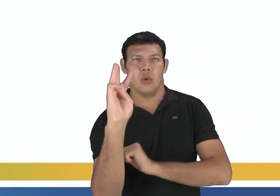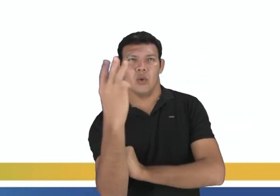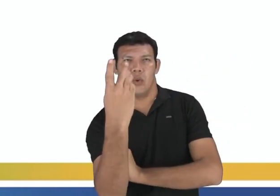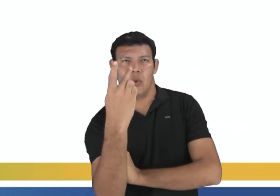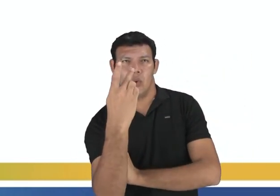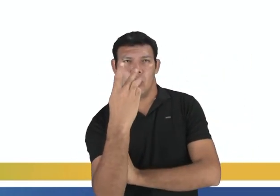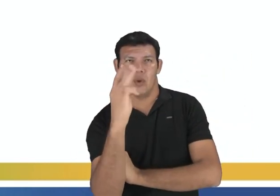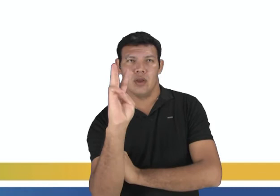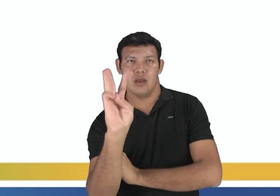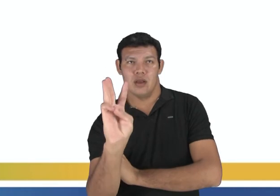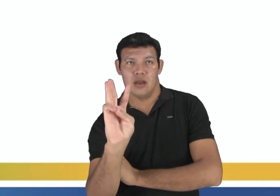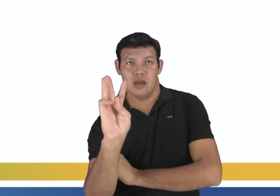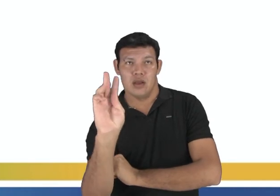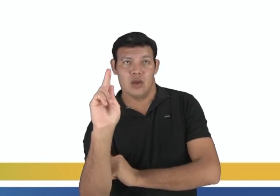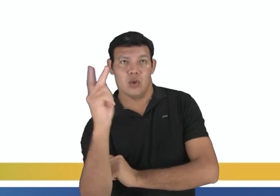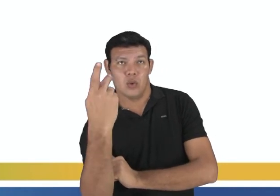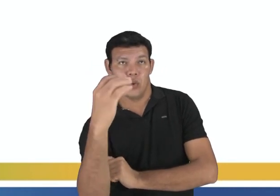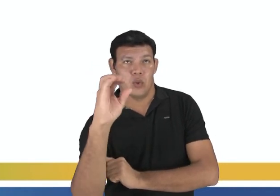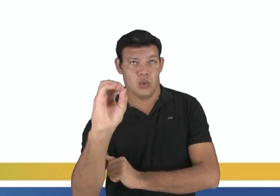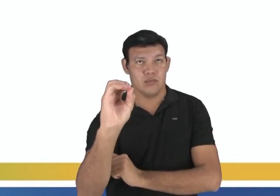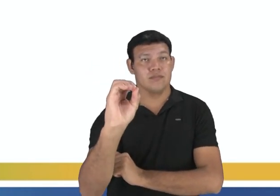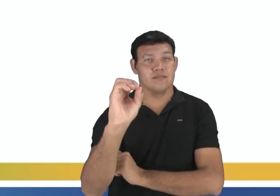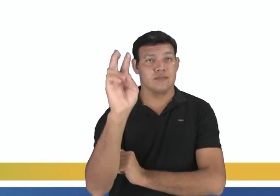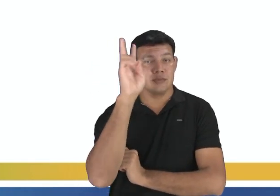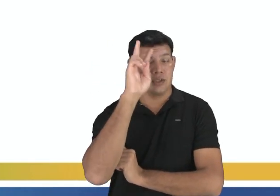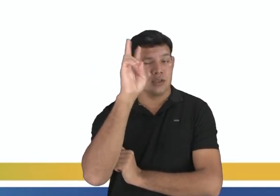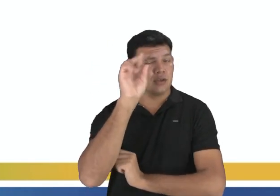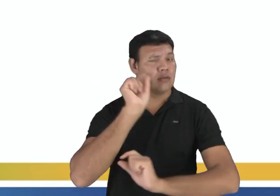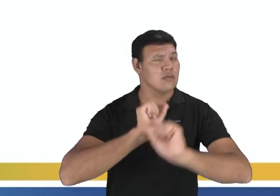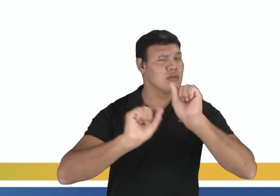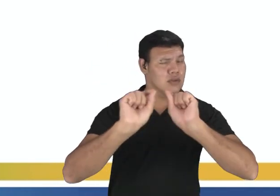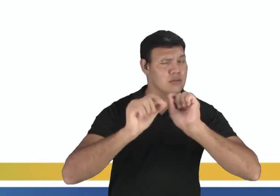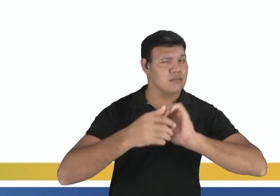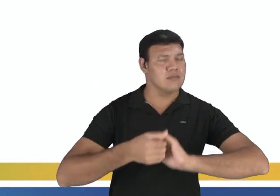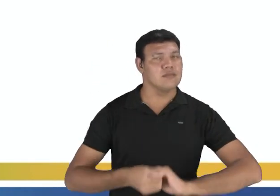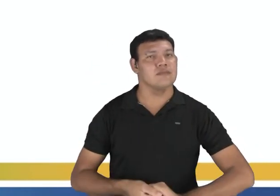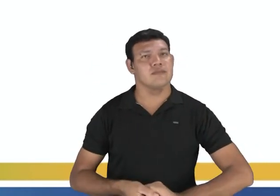the story about? A história é sobre quem?